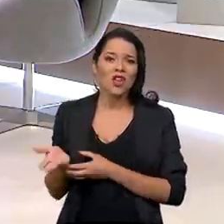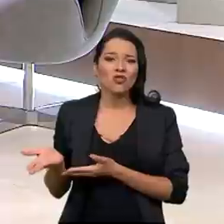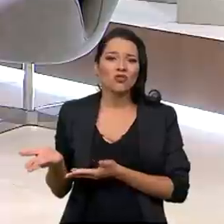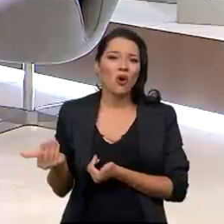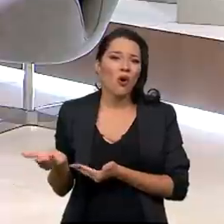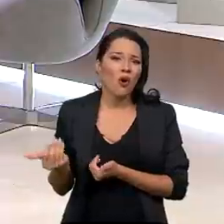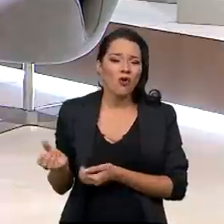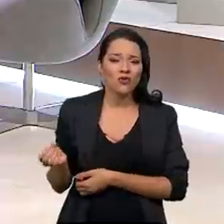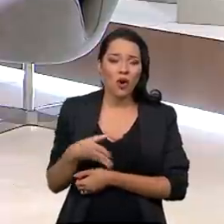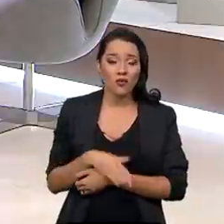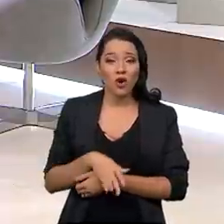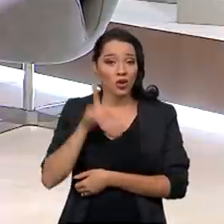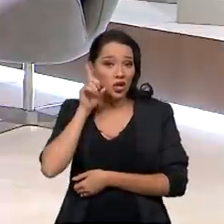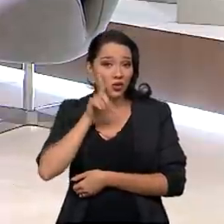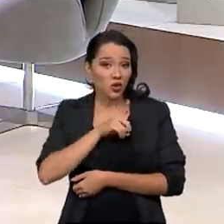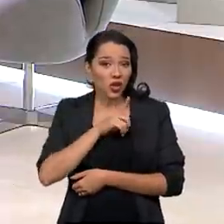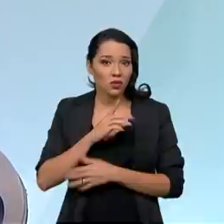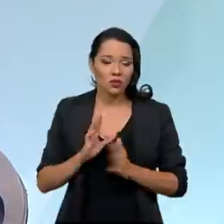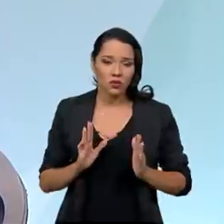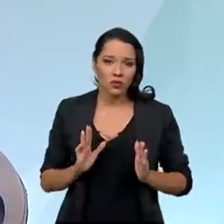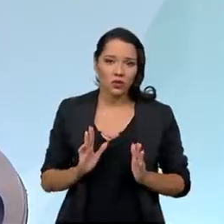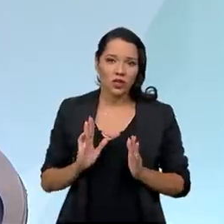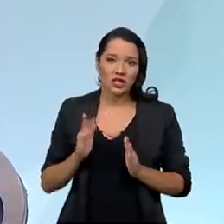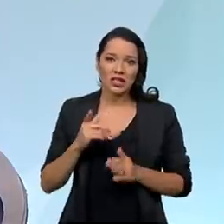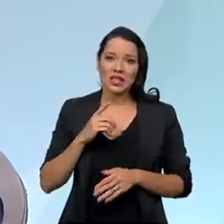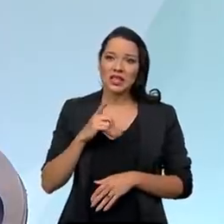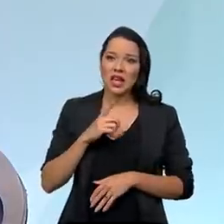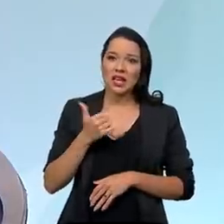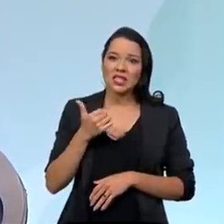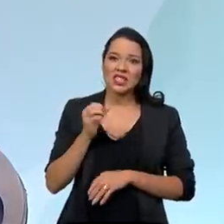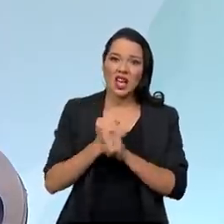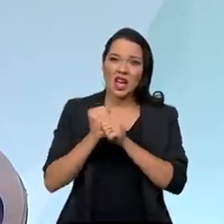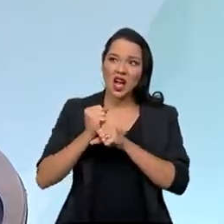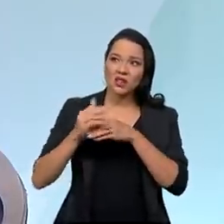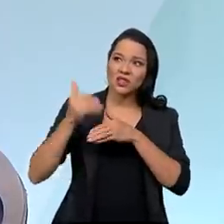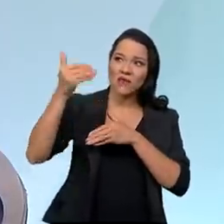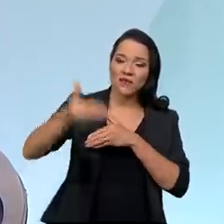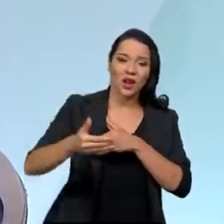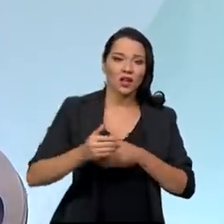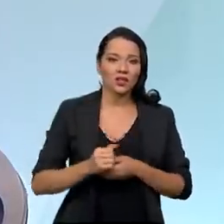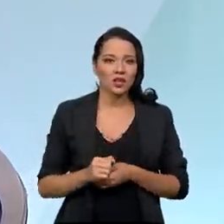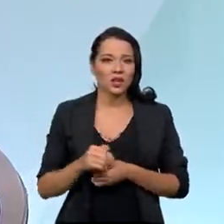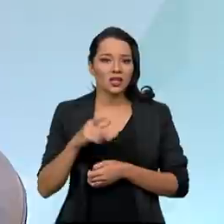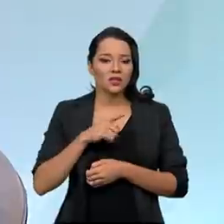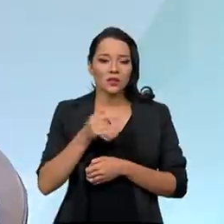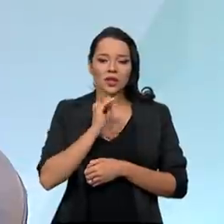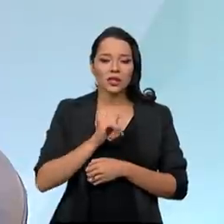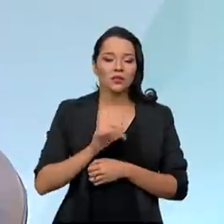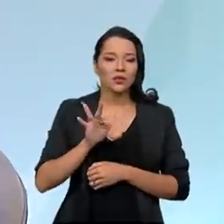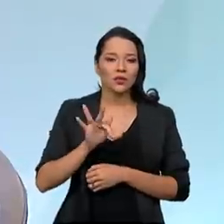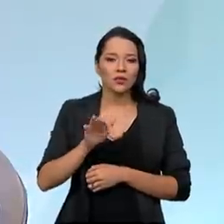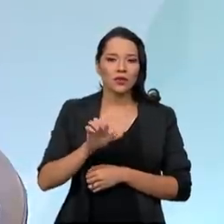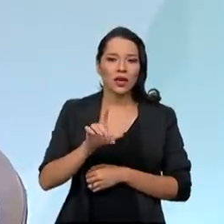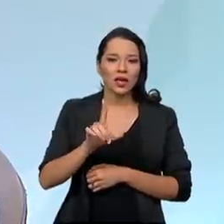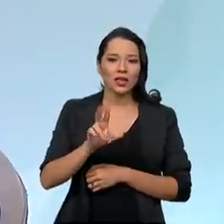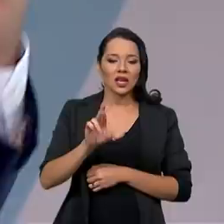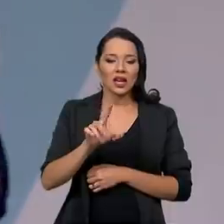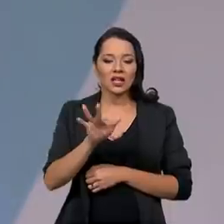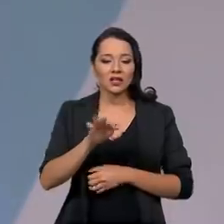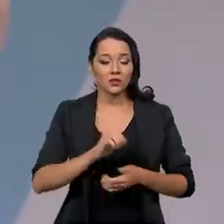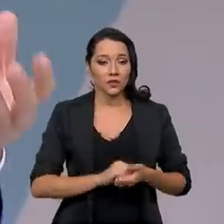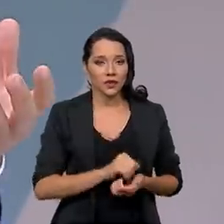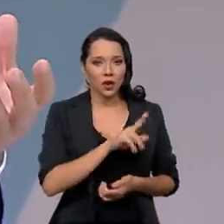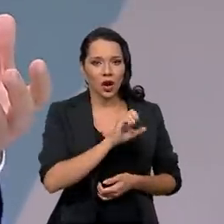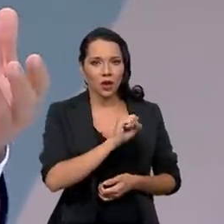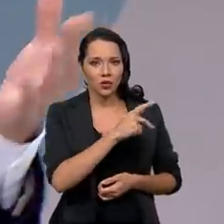jovem. Os Estados Unidos, por exemplo, tem 100 anos à nossa frente em adoção do federalismo. Não, a USP foi